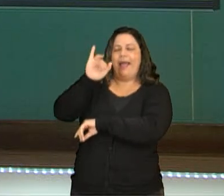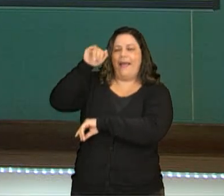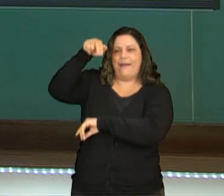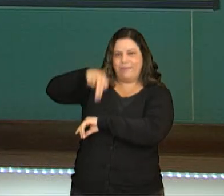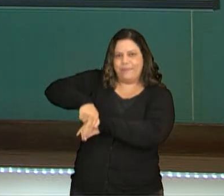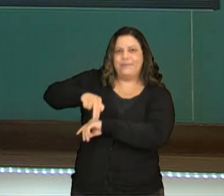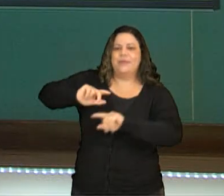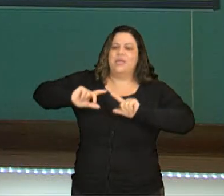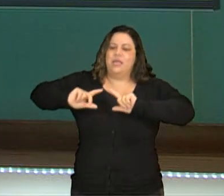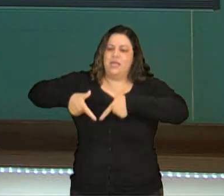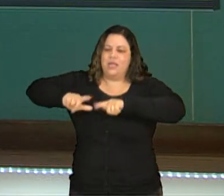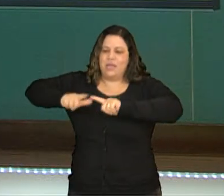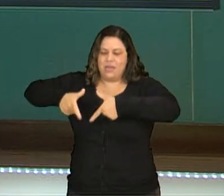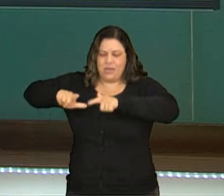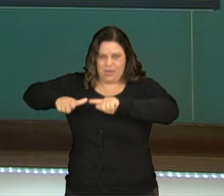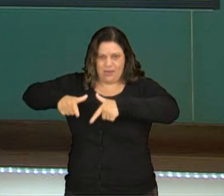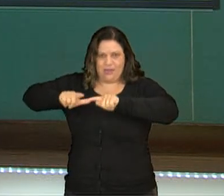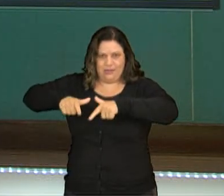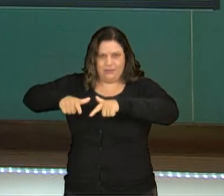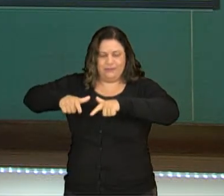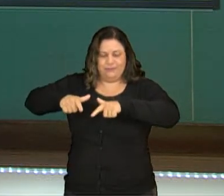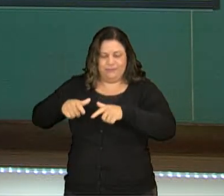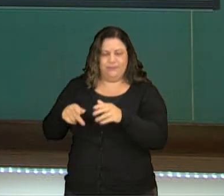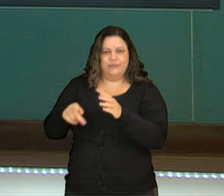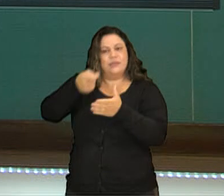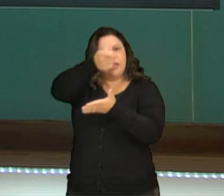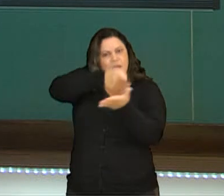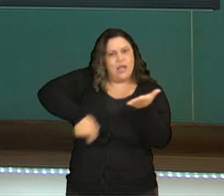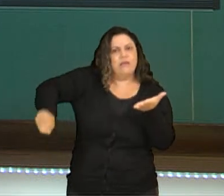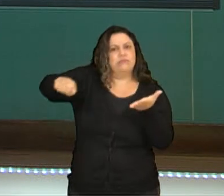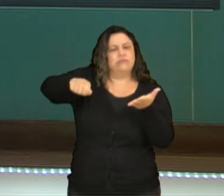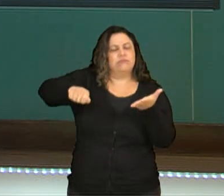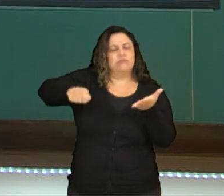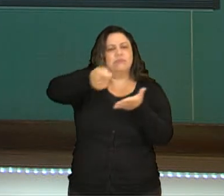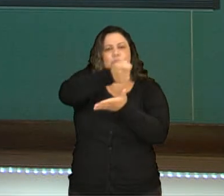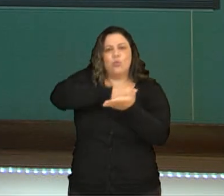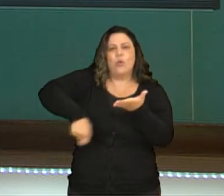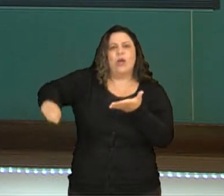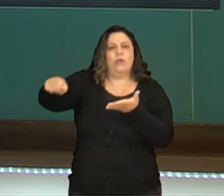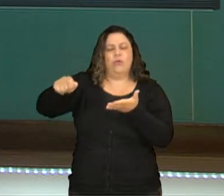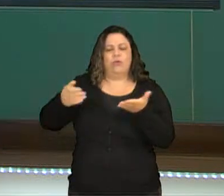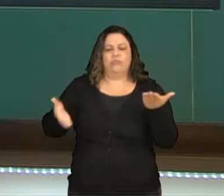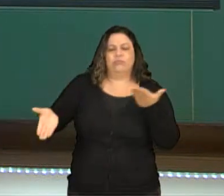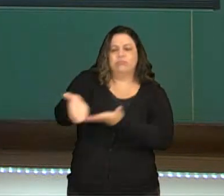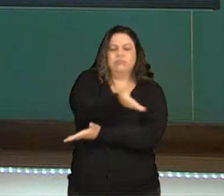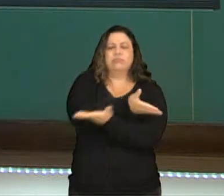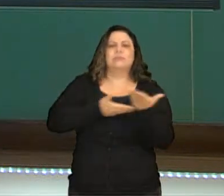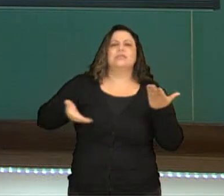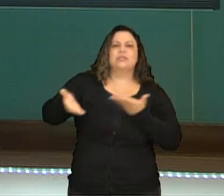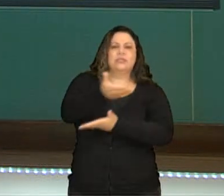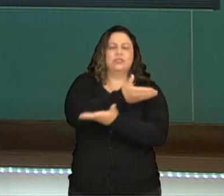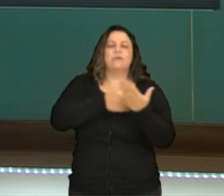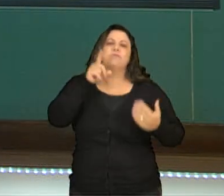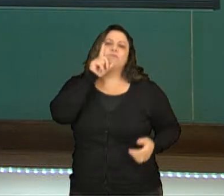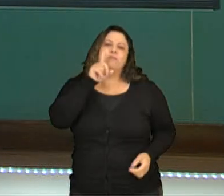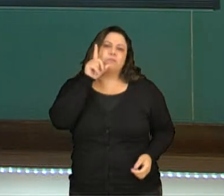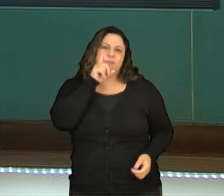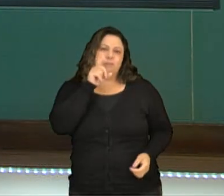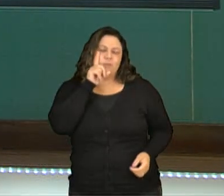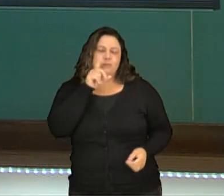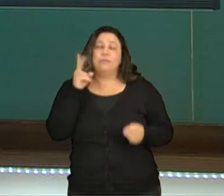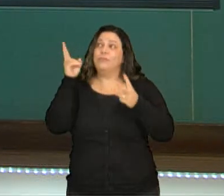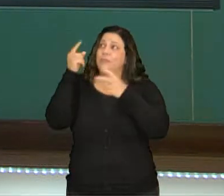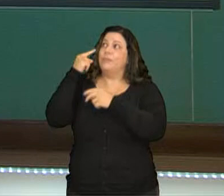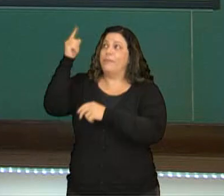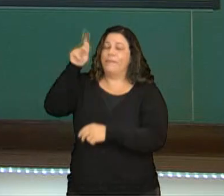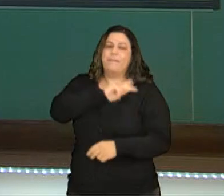Israel, primeiro-ministro de Israel, que assinaram um acordo de Oslo com o intermédio dos Estados Unidos, na imagem o então presidente dos Estados